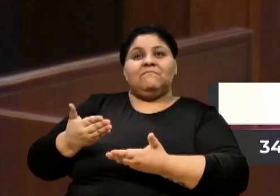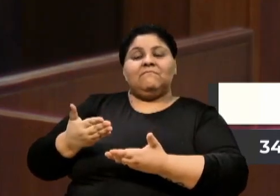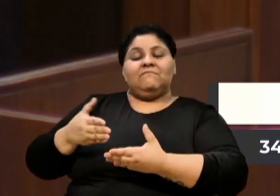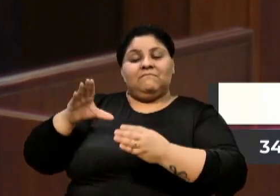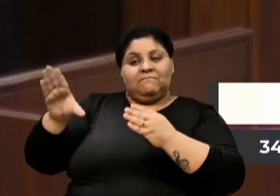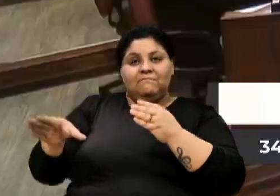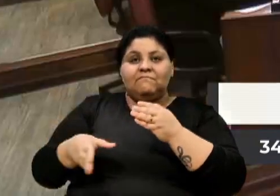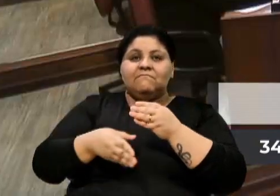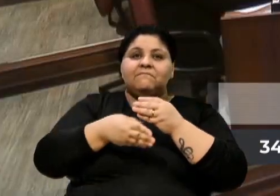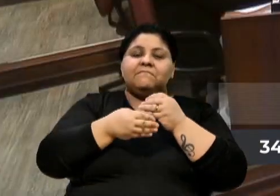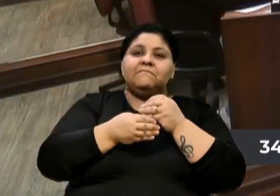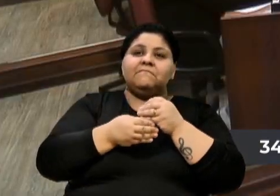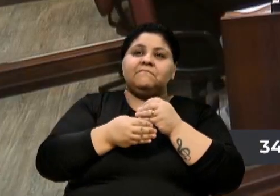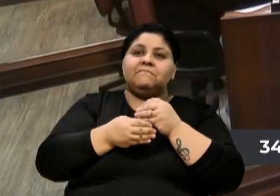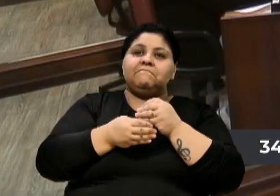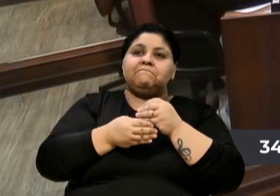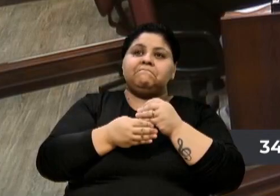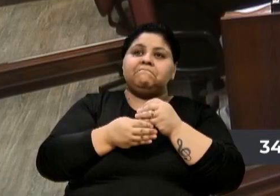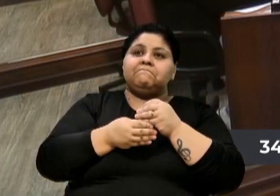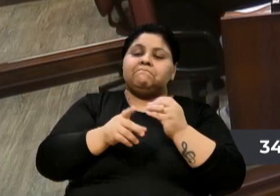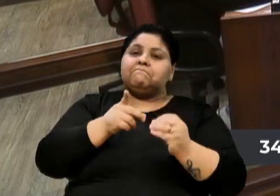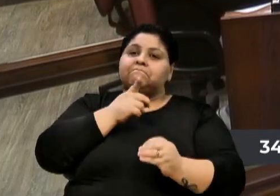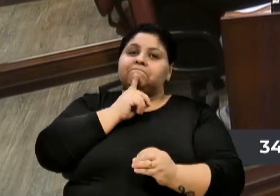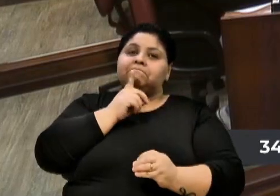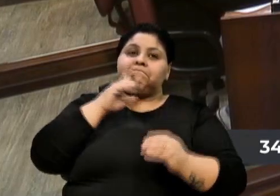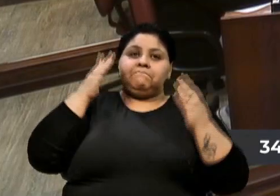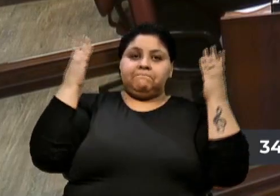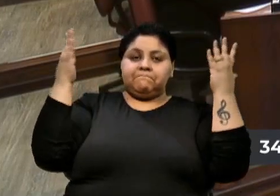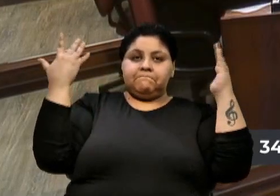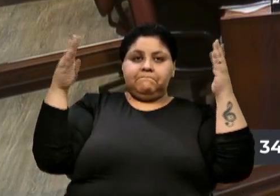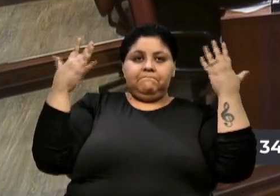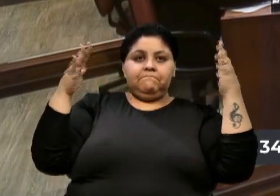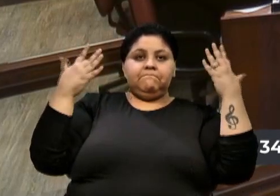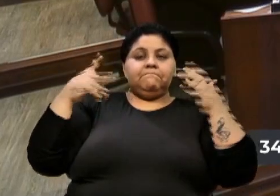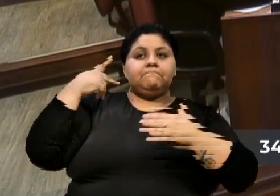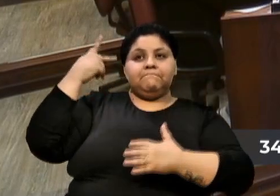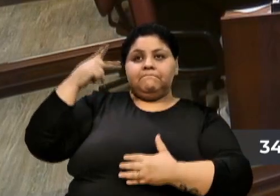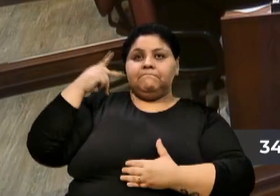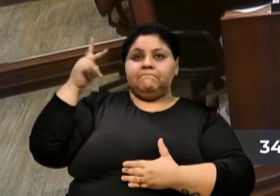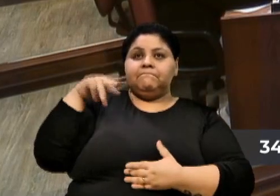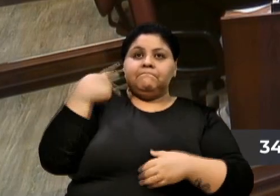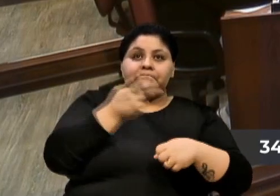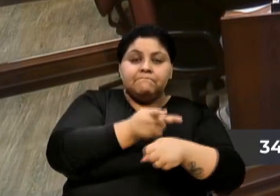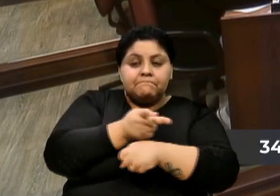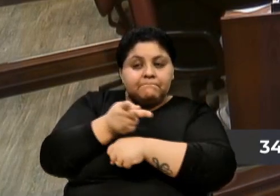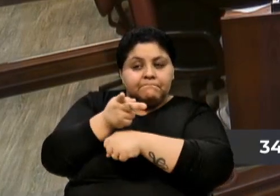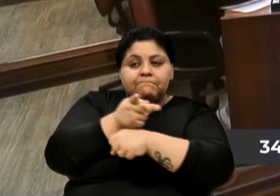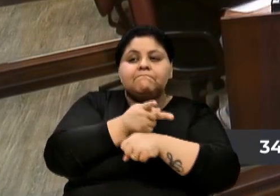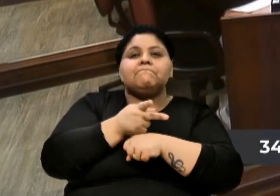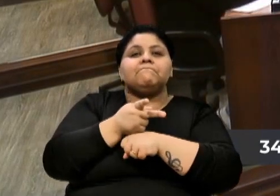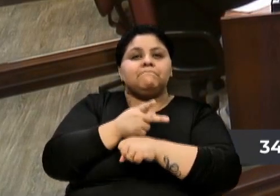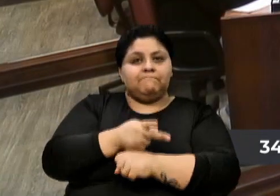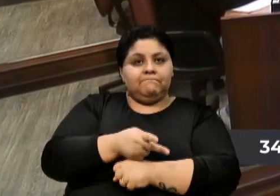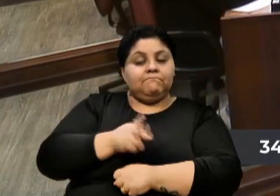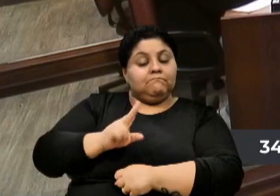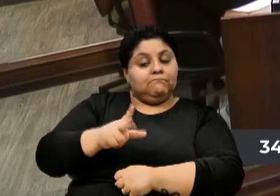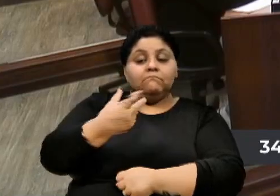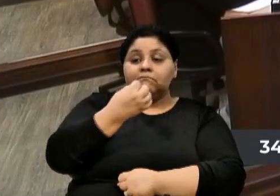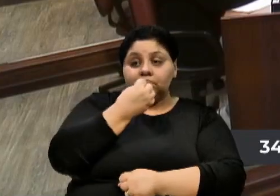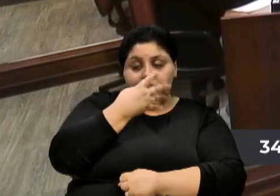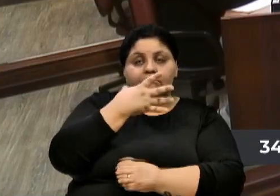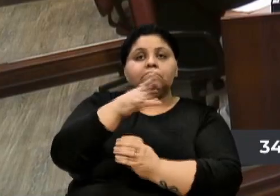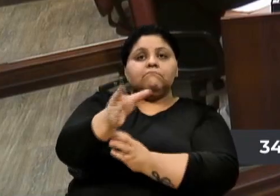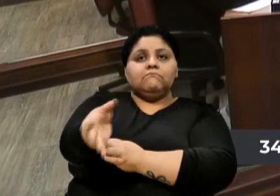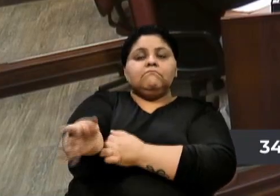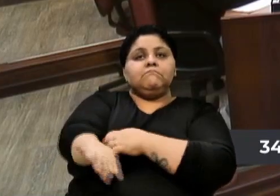vereador. Vereador Juliano, parabéns pela sua fiscalização, sempre muito boa em relação a isso. A gente